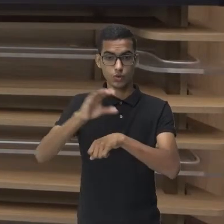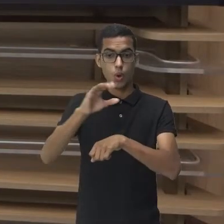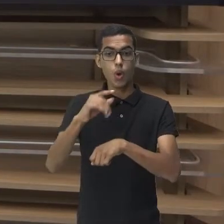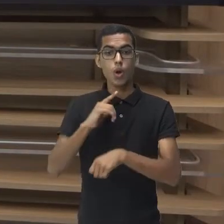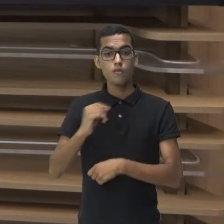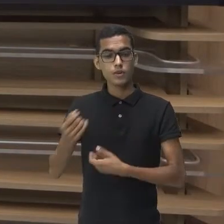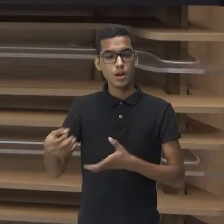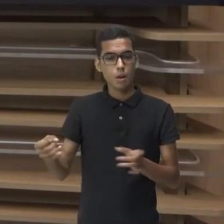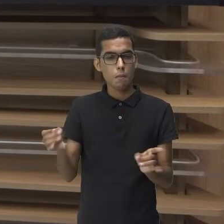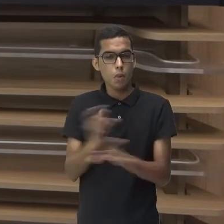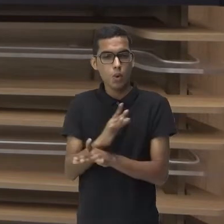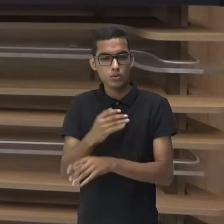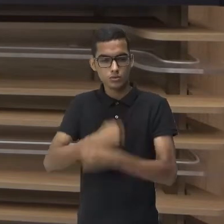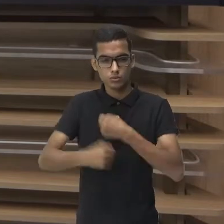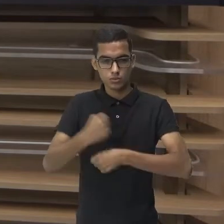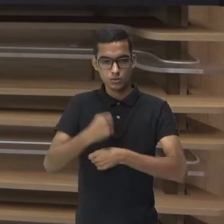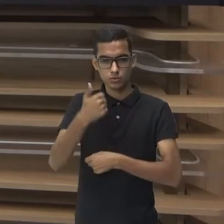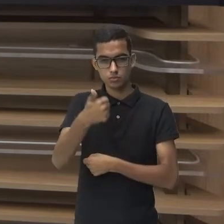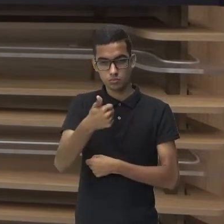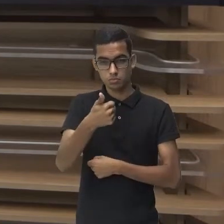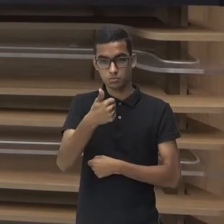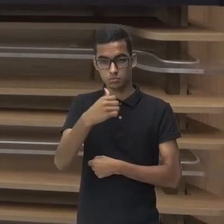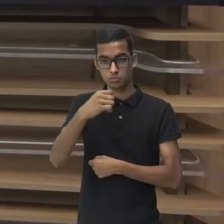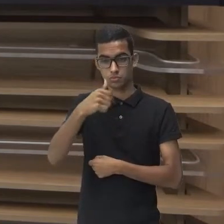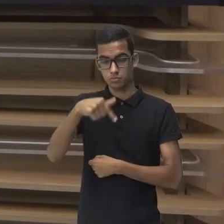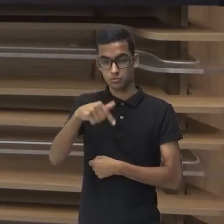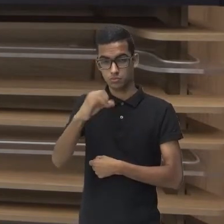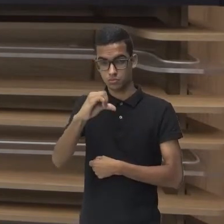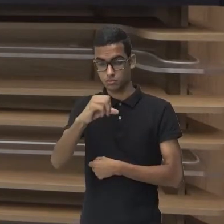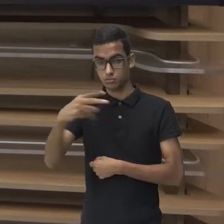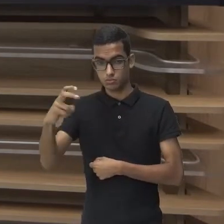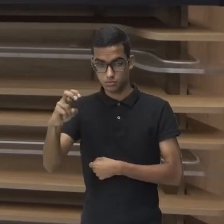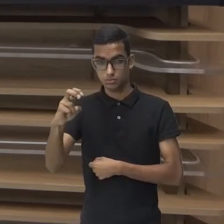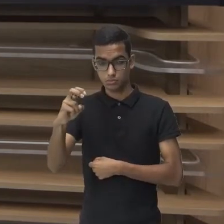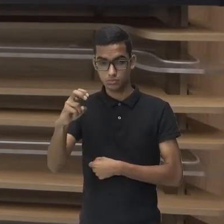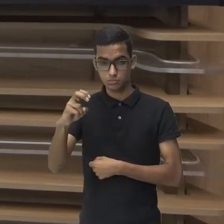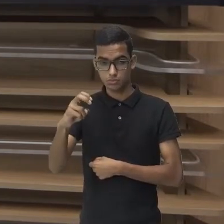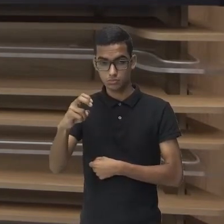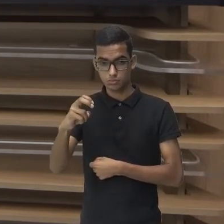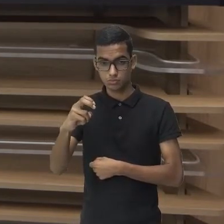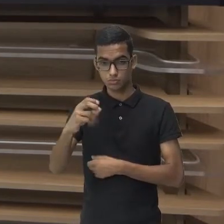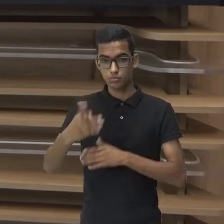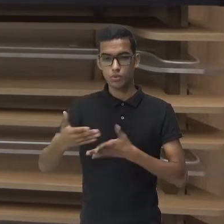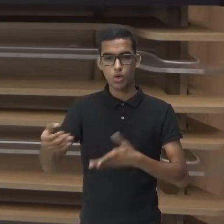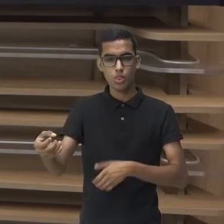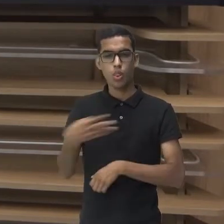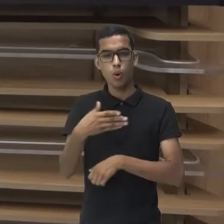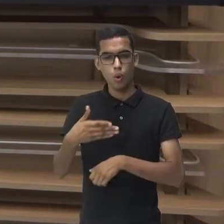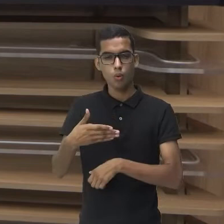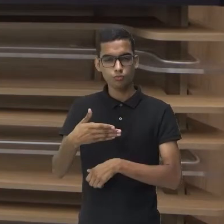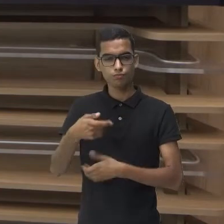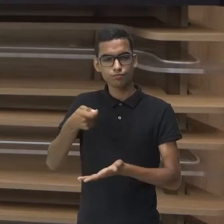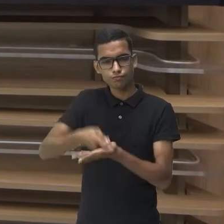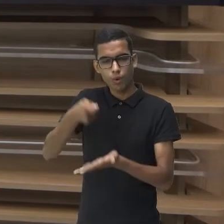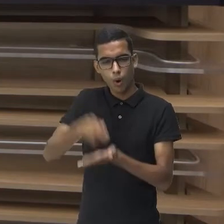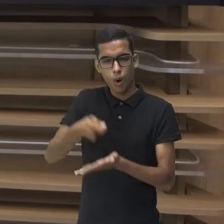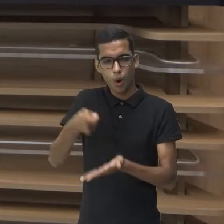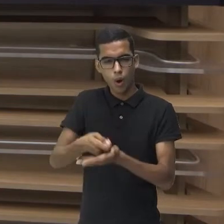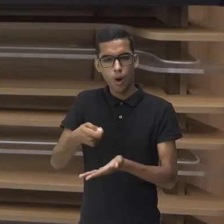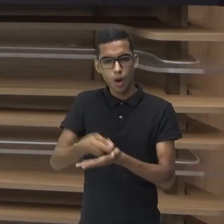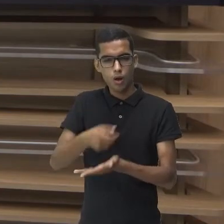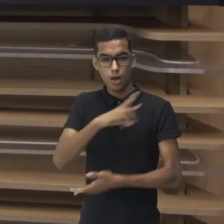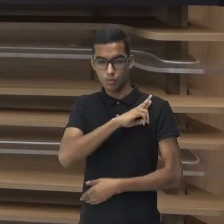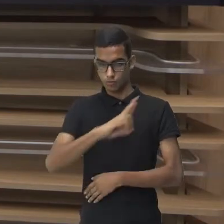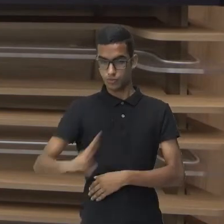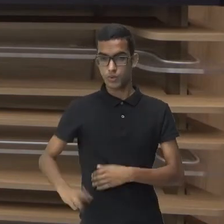em 1795, estabelecendo a continuidade do regime republicano. Monarquia não voltaria mais